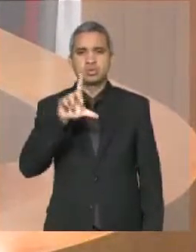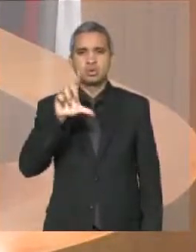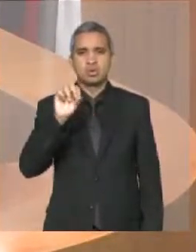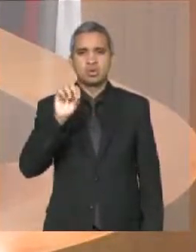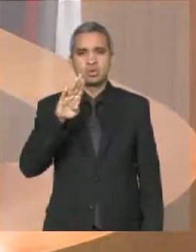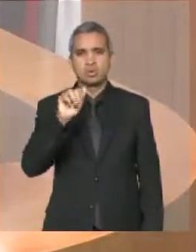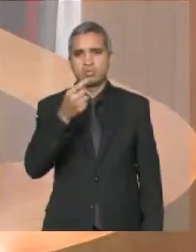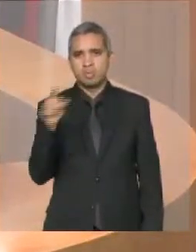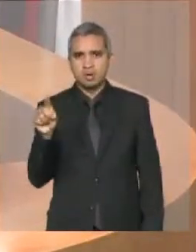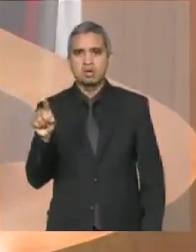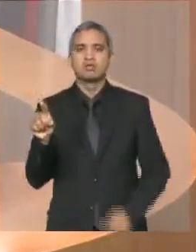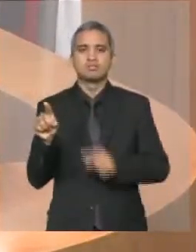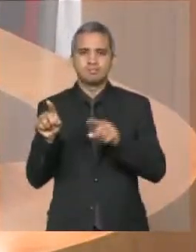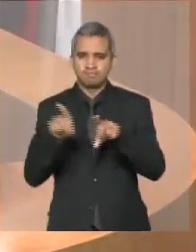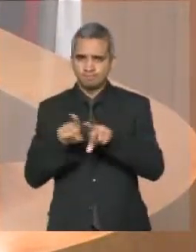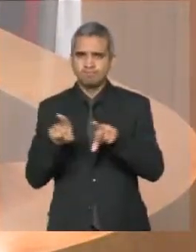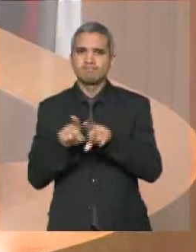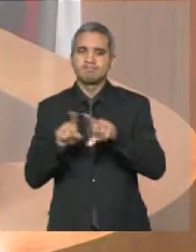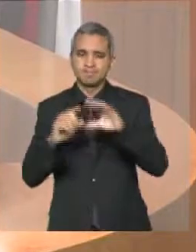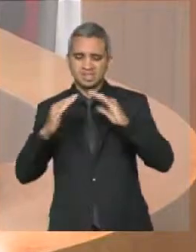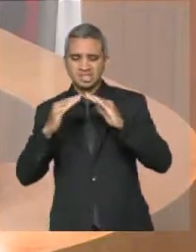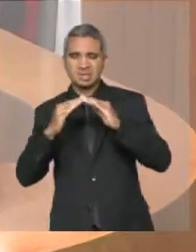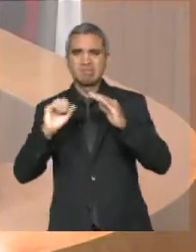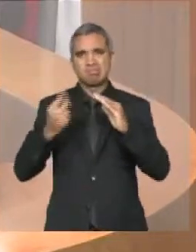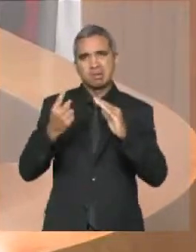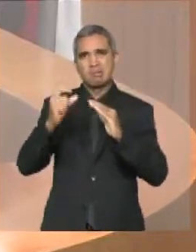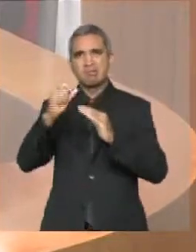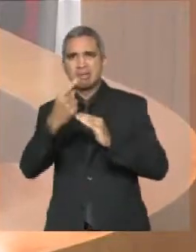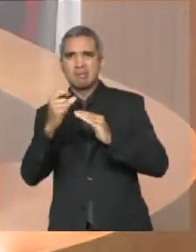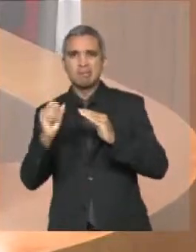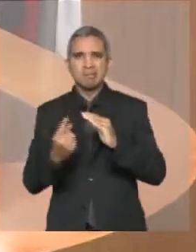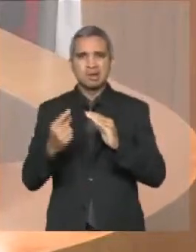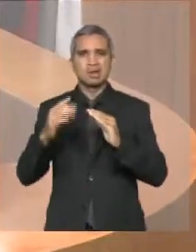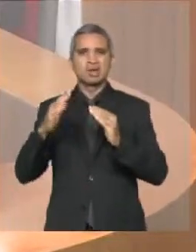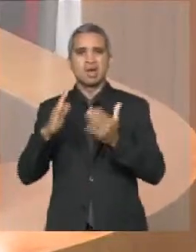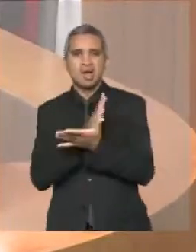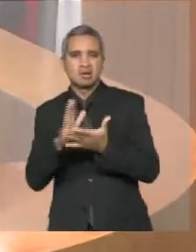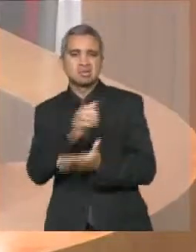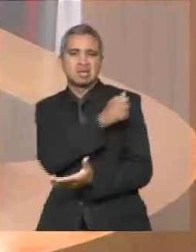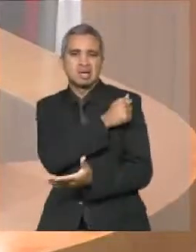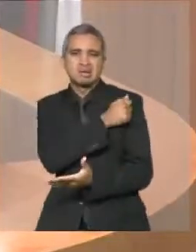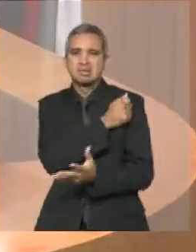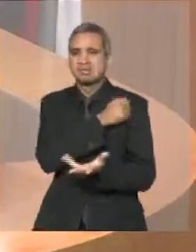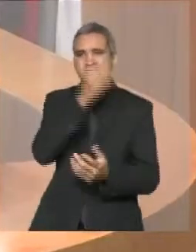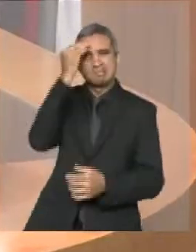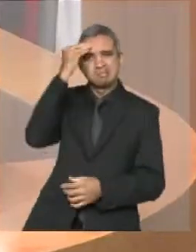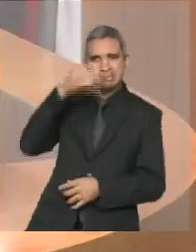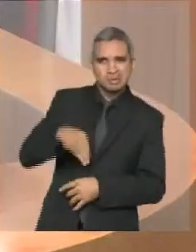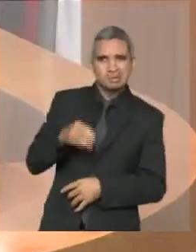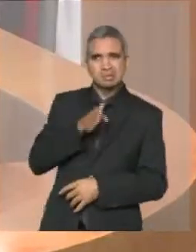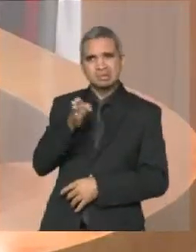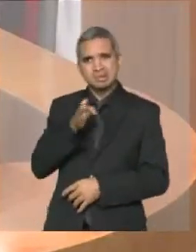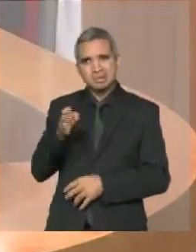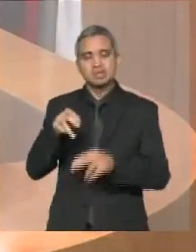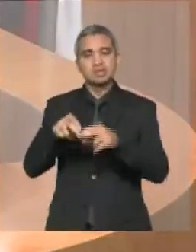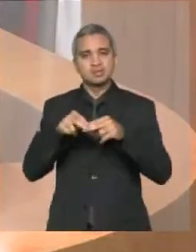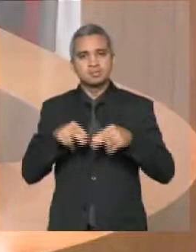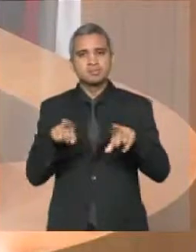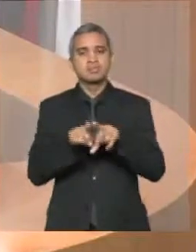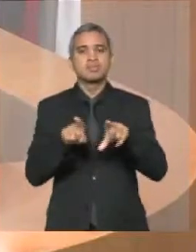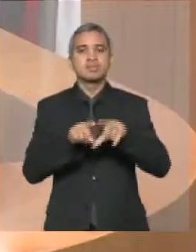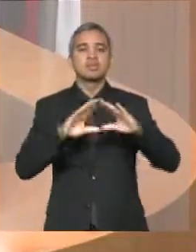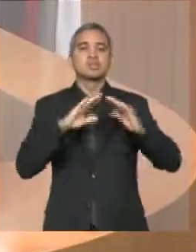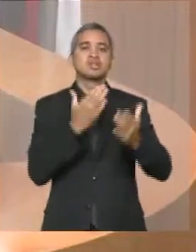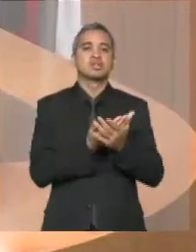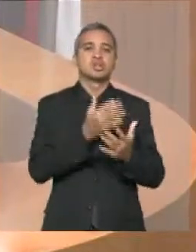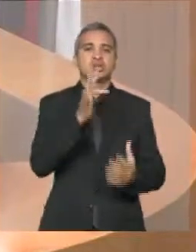comportar, já não consegue oferecer um ambiente aprazível aos estudantes. Também a Escola Francisco Alves, em